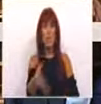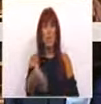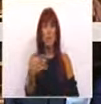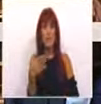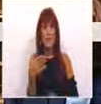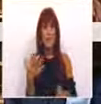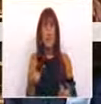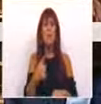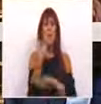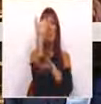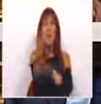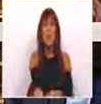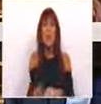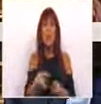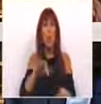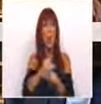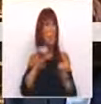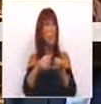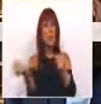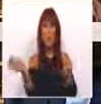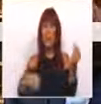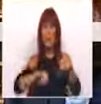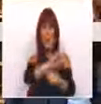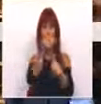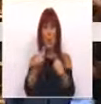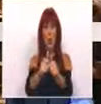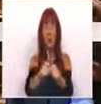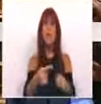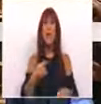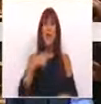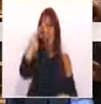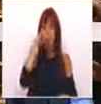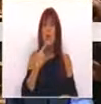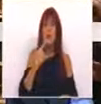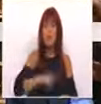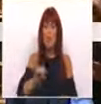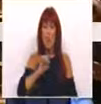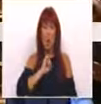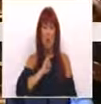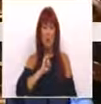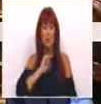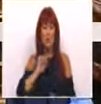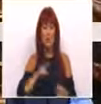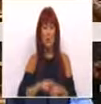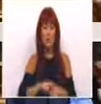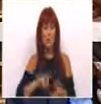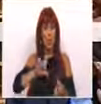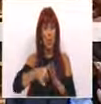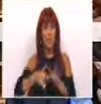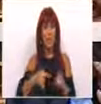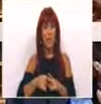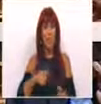2017. Só mais tarde, os outros partidos vieram a acompanhar. E também devo relembrar que o nosso projeto